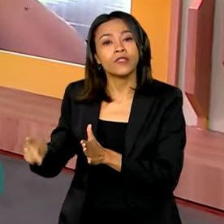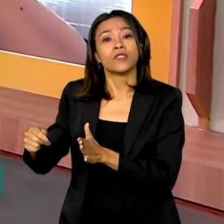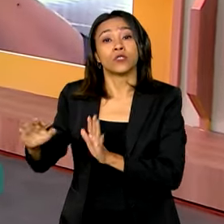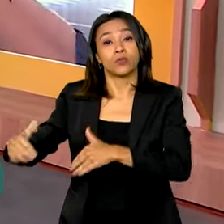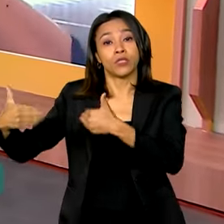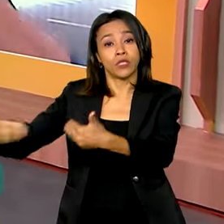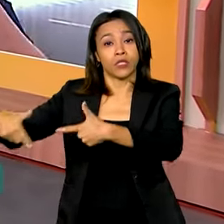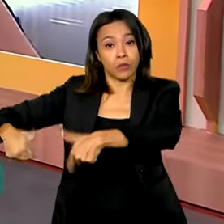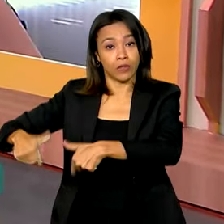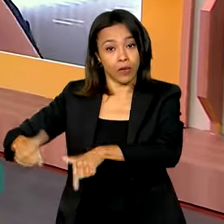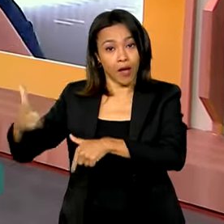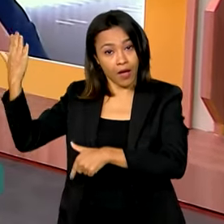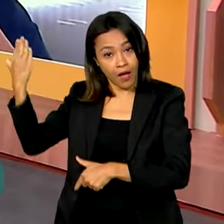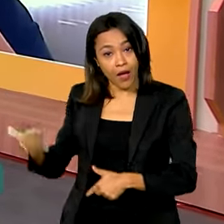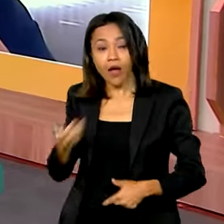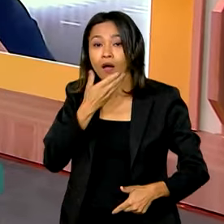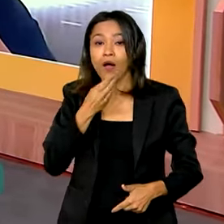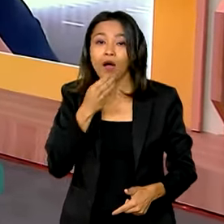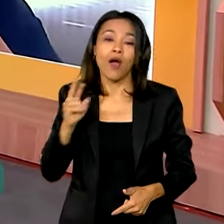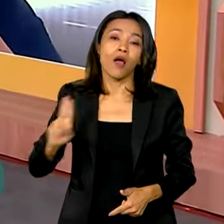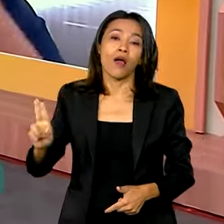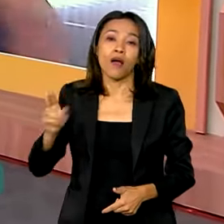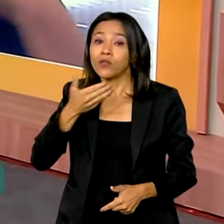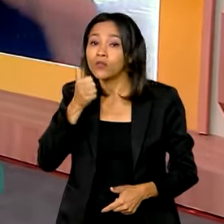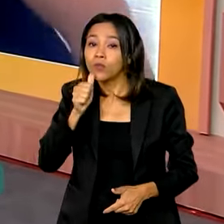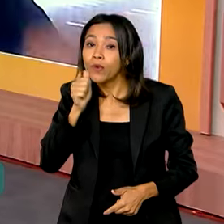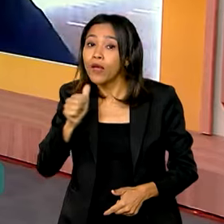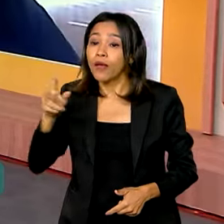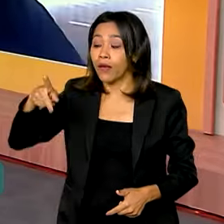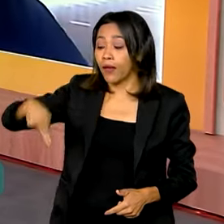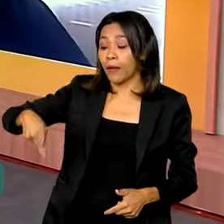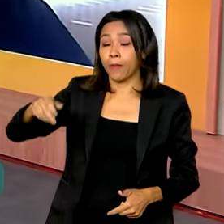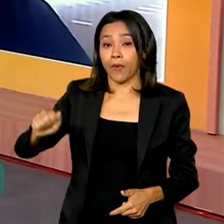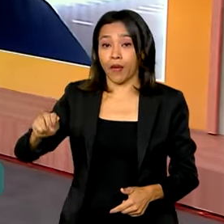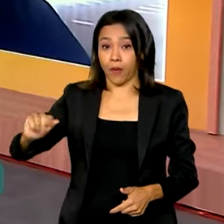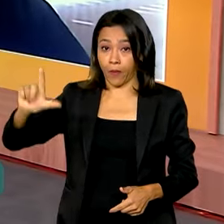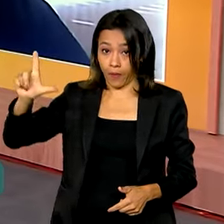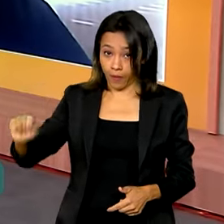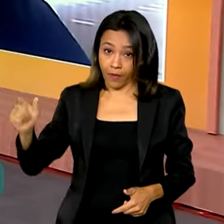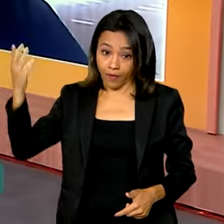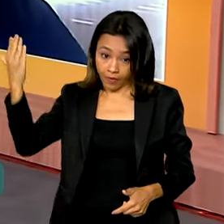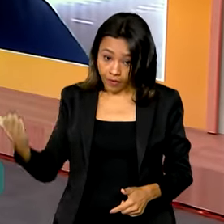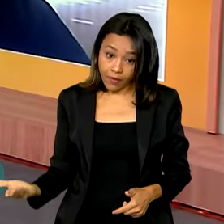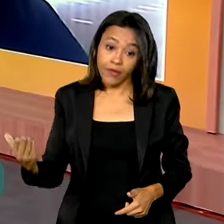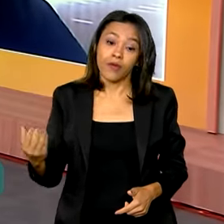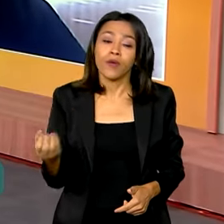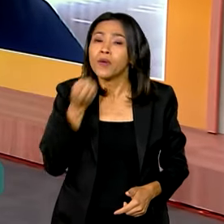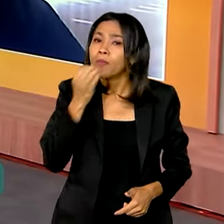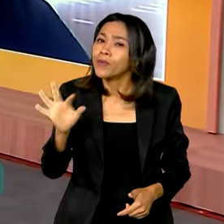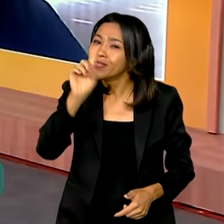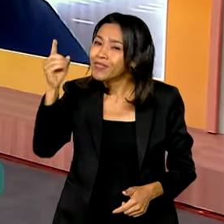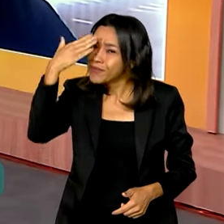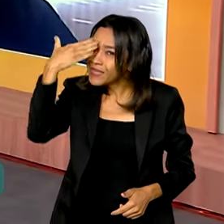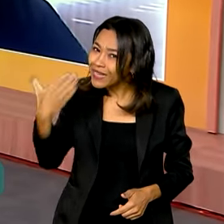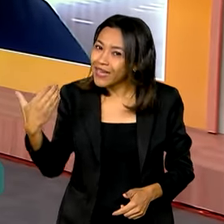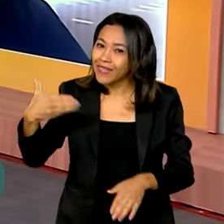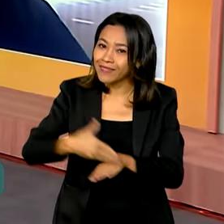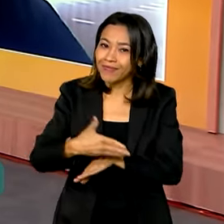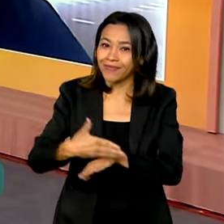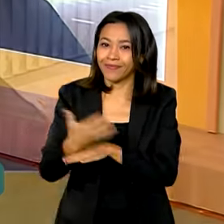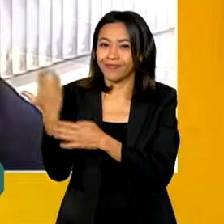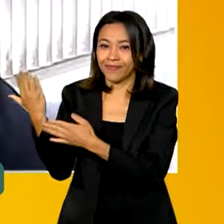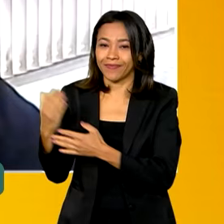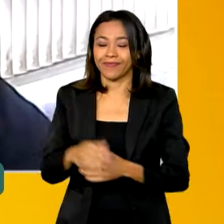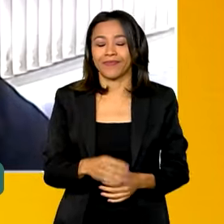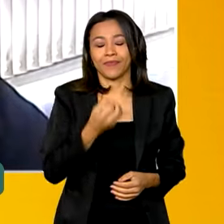Trabalho e Emprego, Paula Montagnier. Bom dia, subsecretária. Obrigada pela participação aqui no Brasil em Dia. Bom